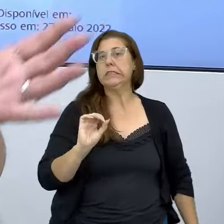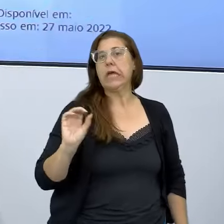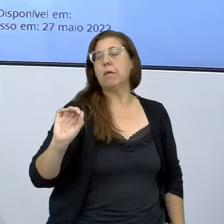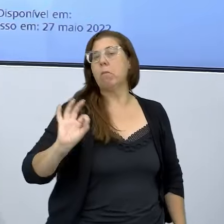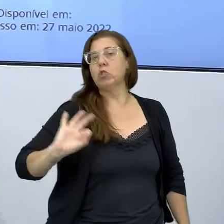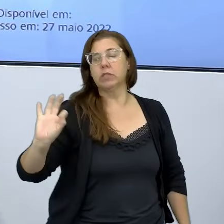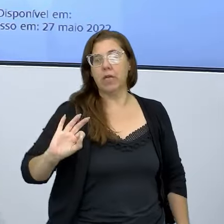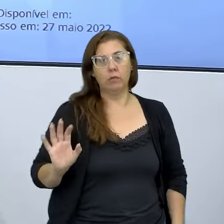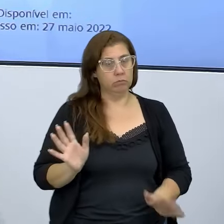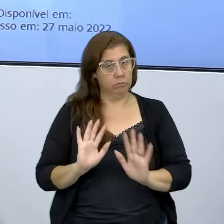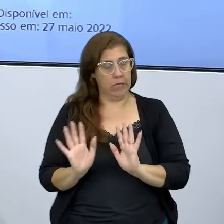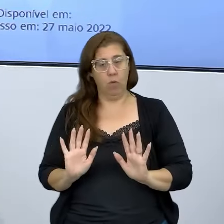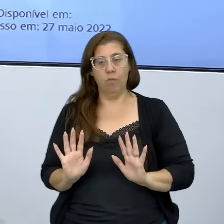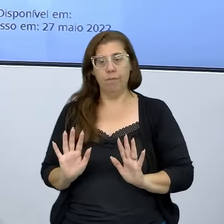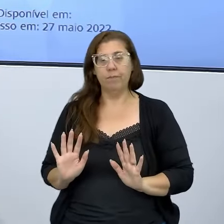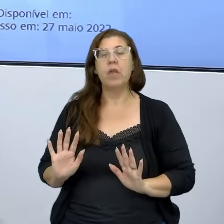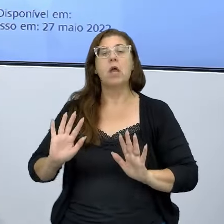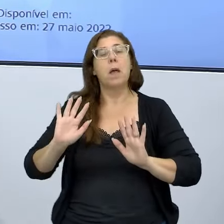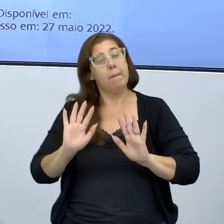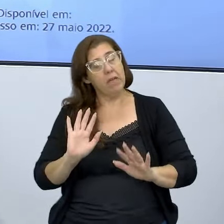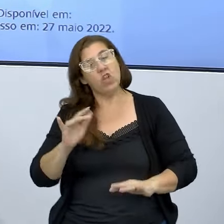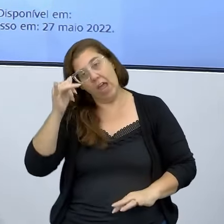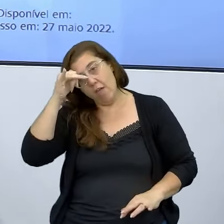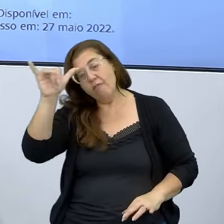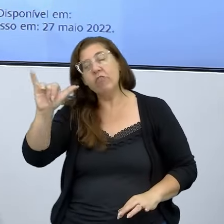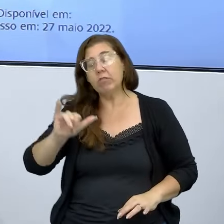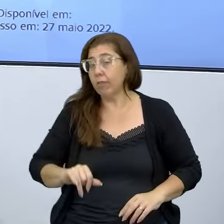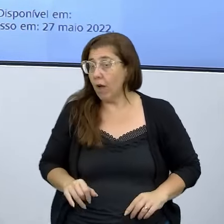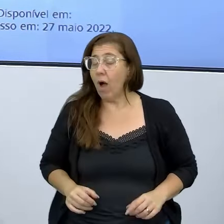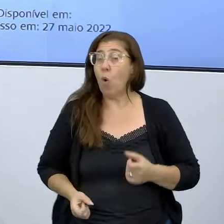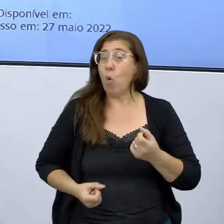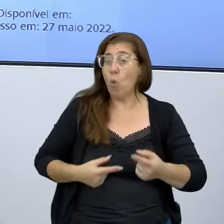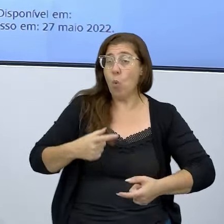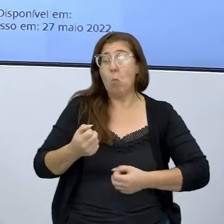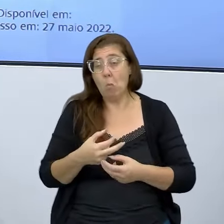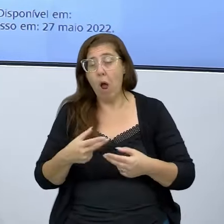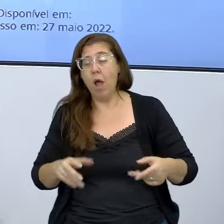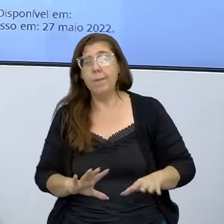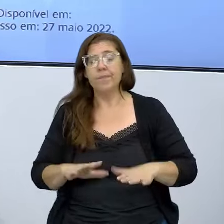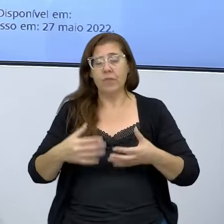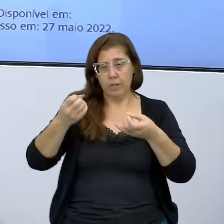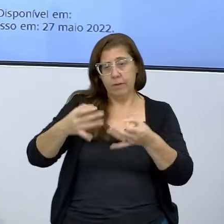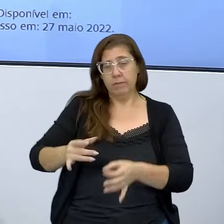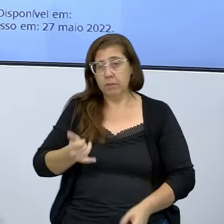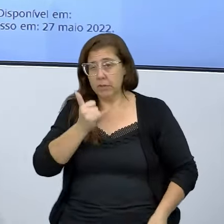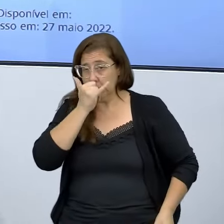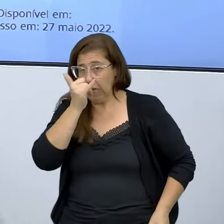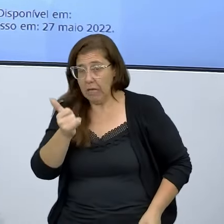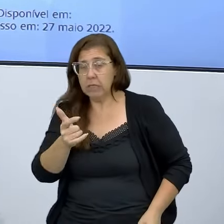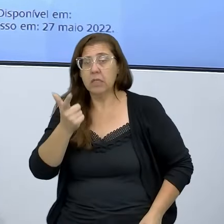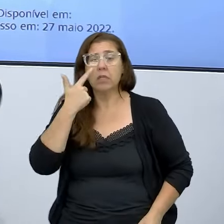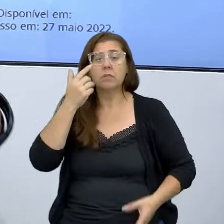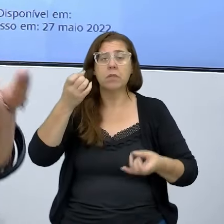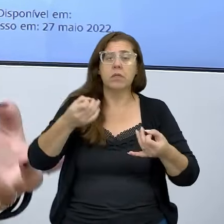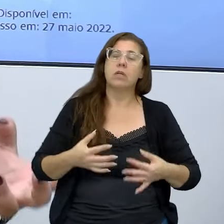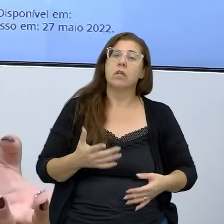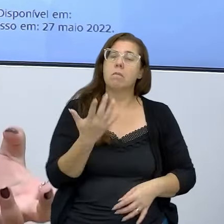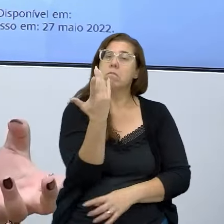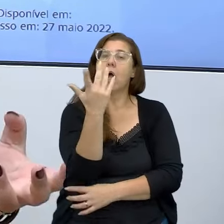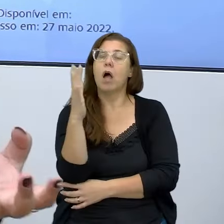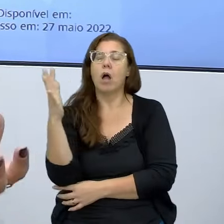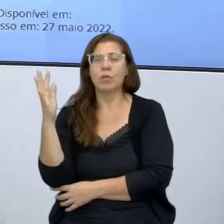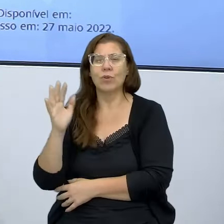100%, né, que não vai acontecer nada, mas já previne bastante. Só que quando a gente fala sobre esses desastres, a gente tá falando de desastres